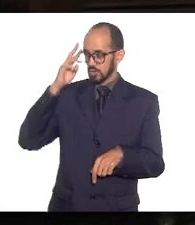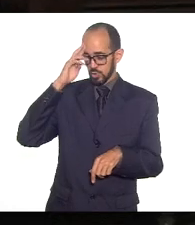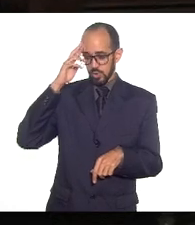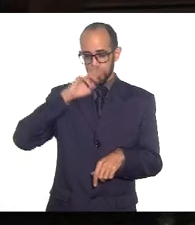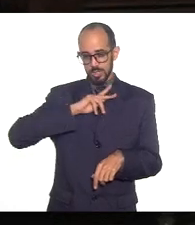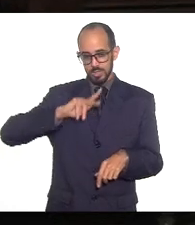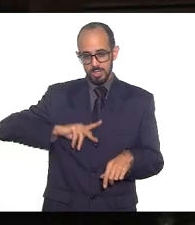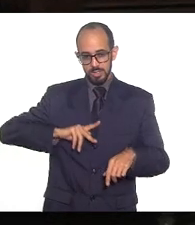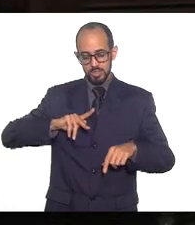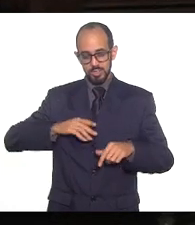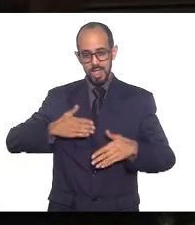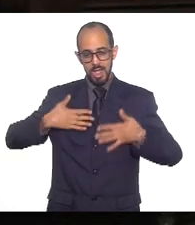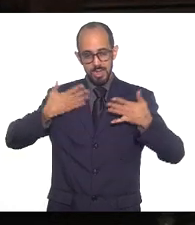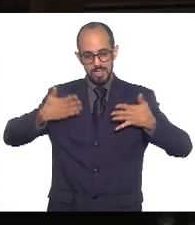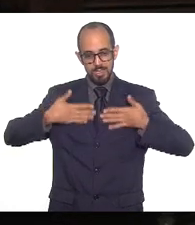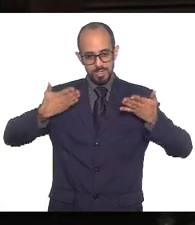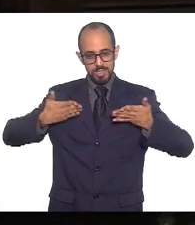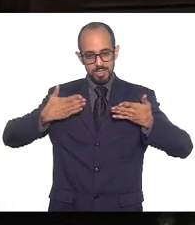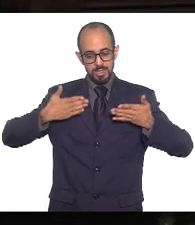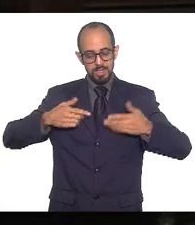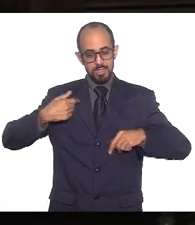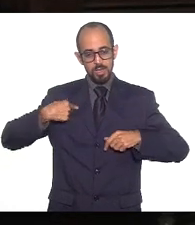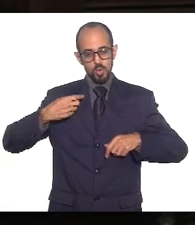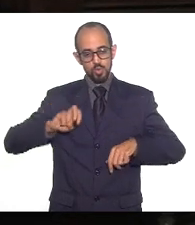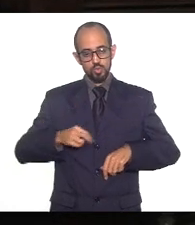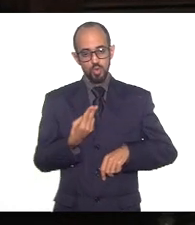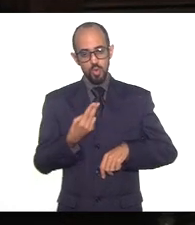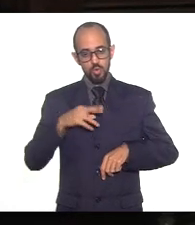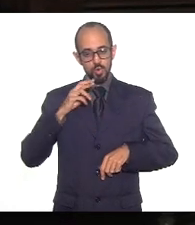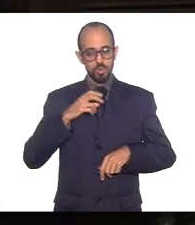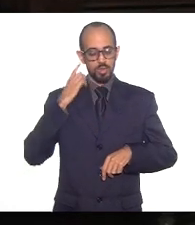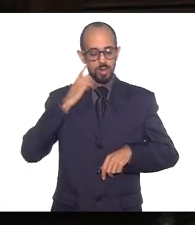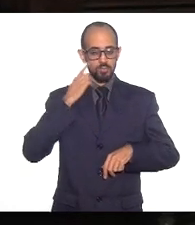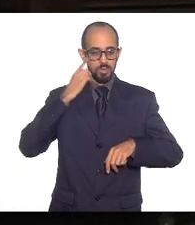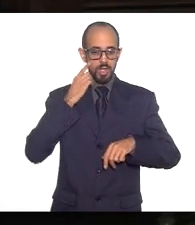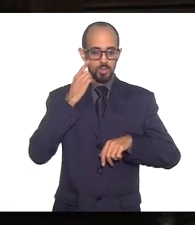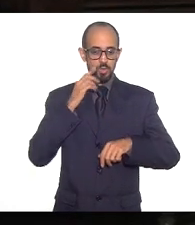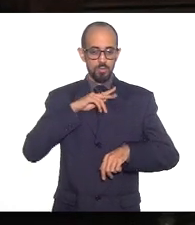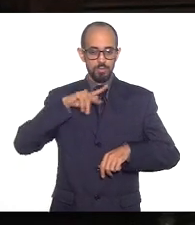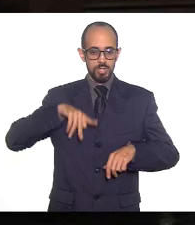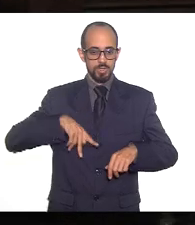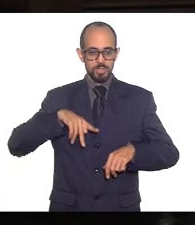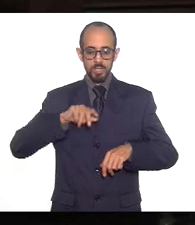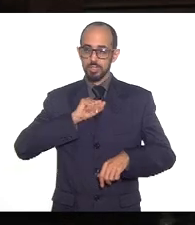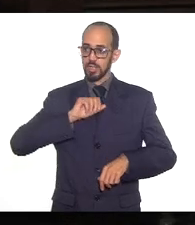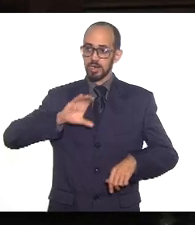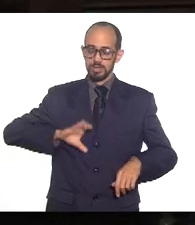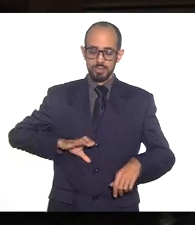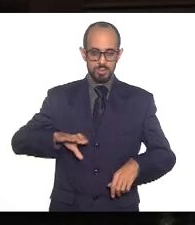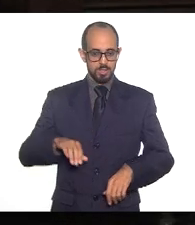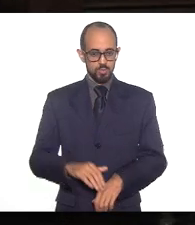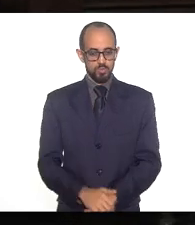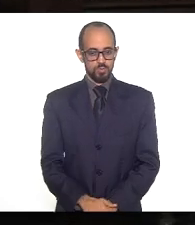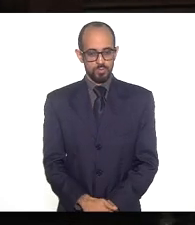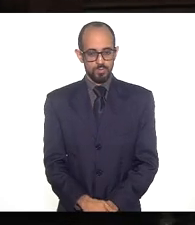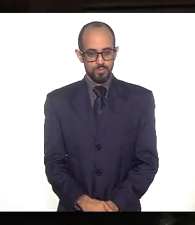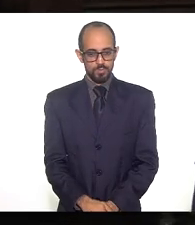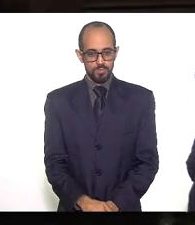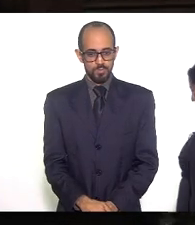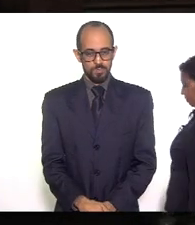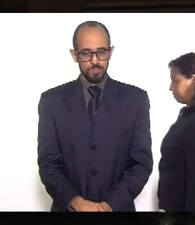da alegria de ser Deputado tendo como presidente o deputado André Ceciliano